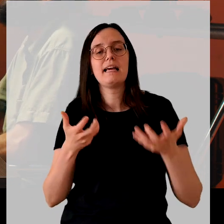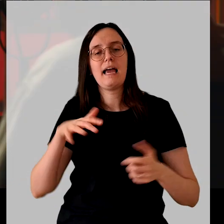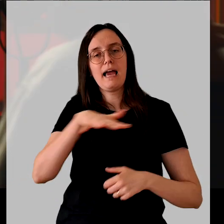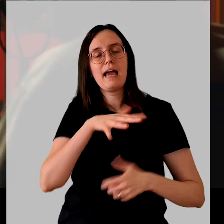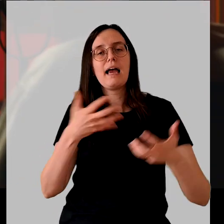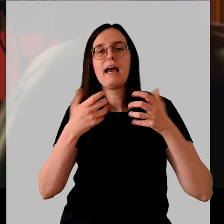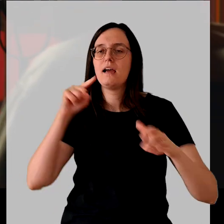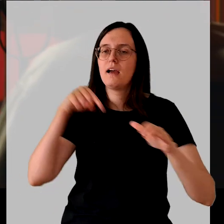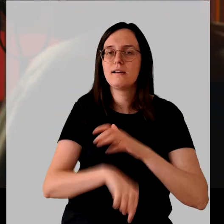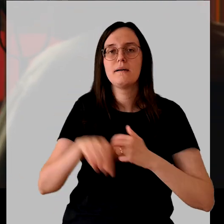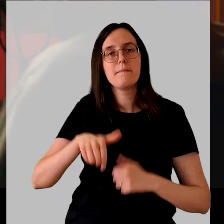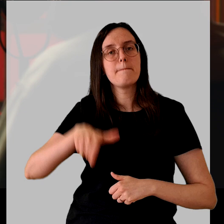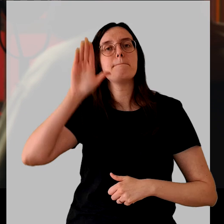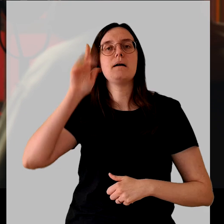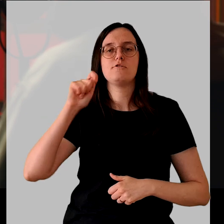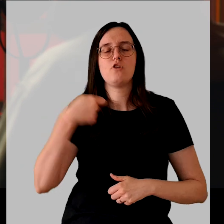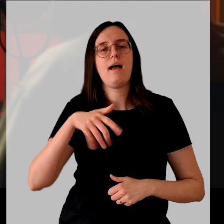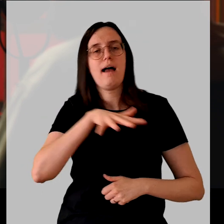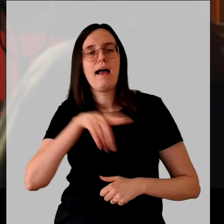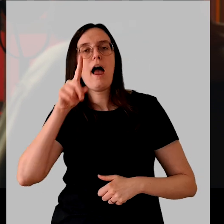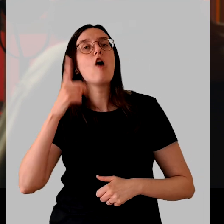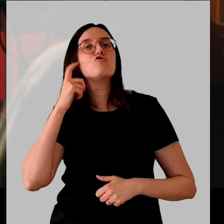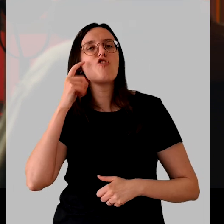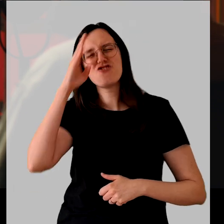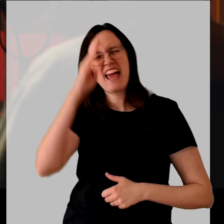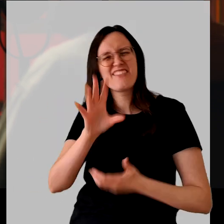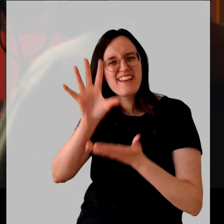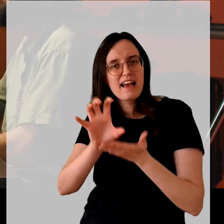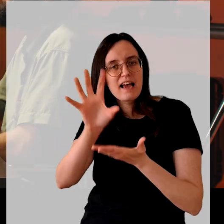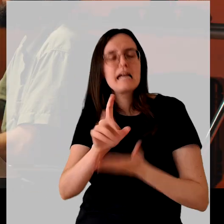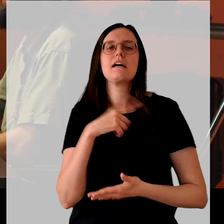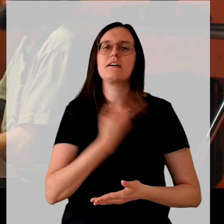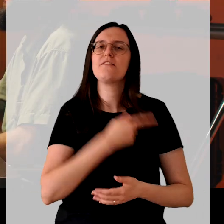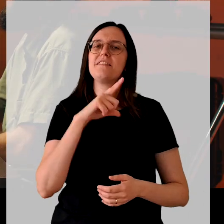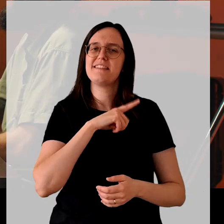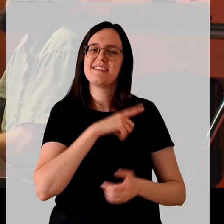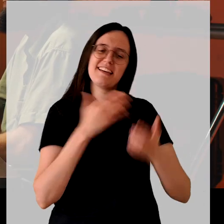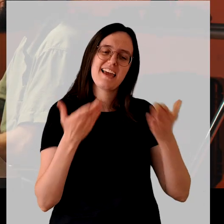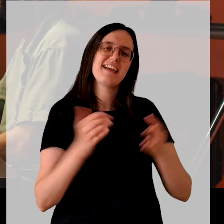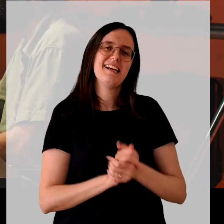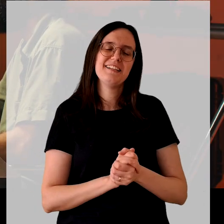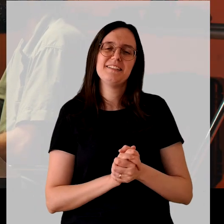se interessa, na verdade, quer se aprofundar mais na parte de som direto, a gente tem aqui